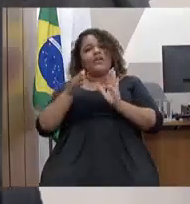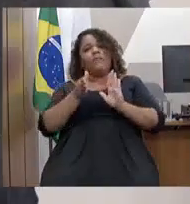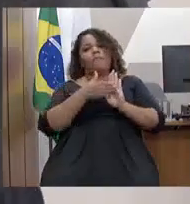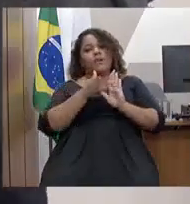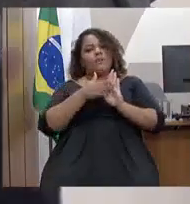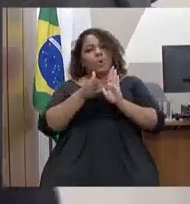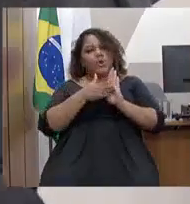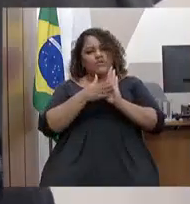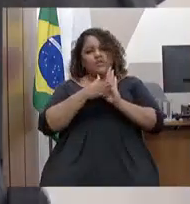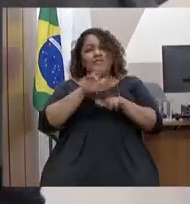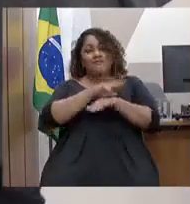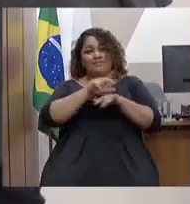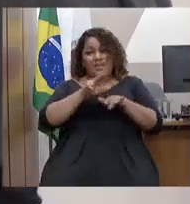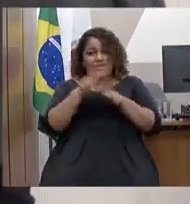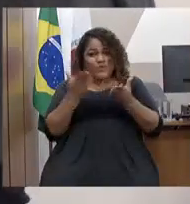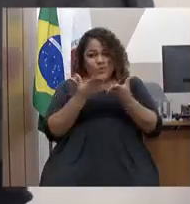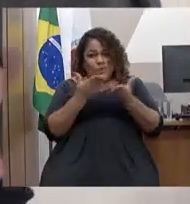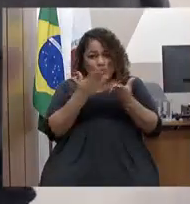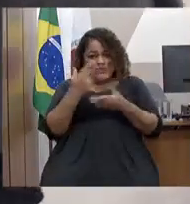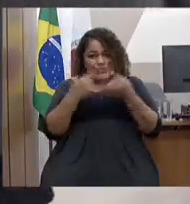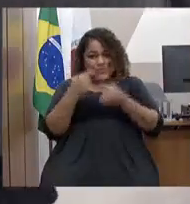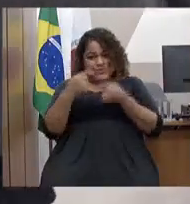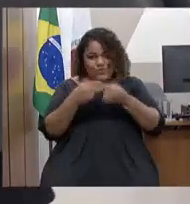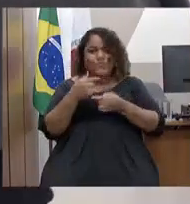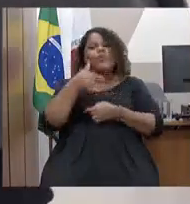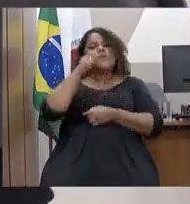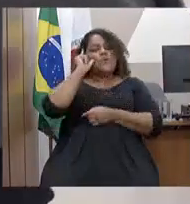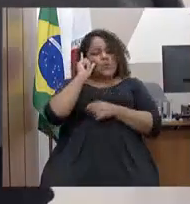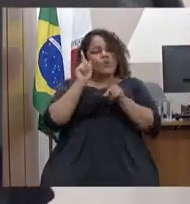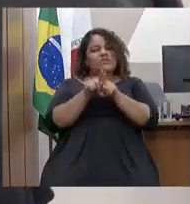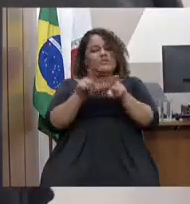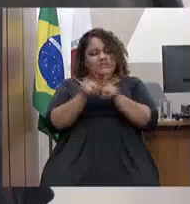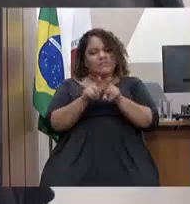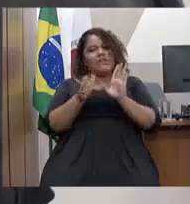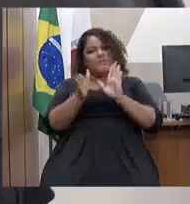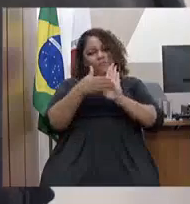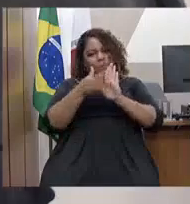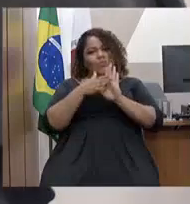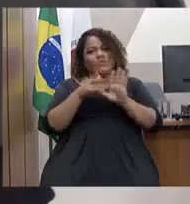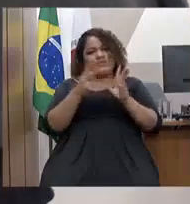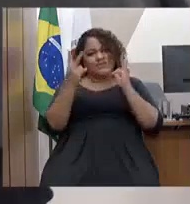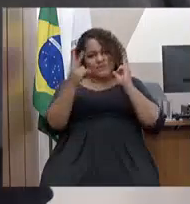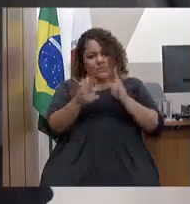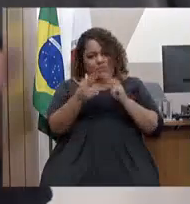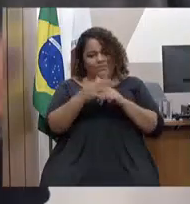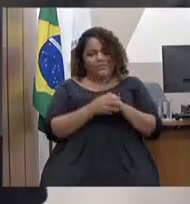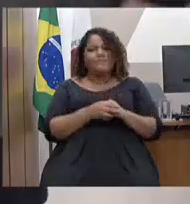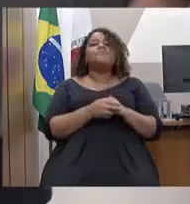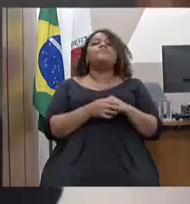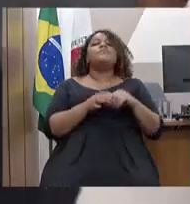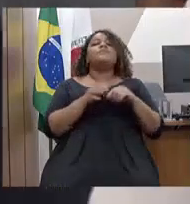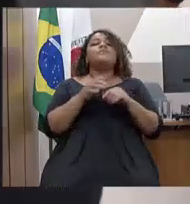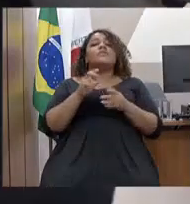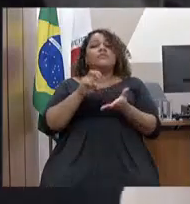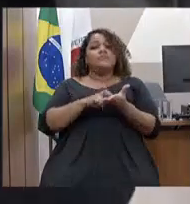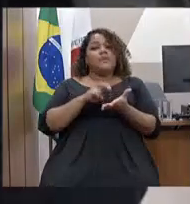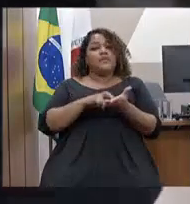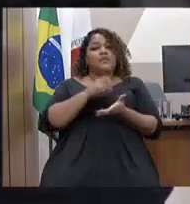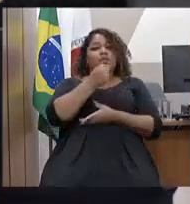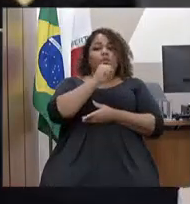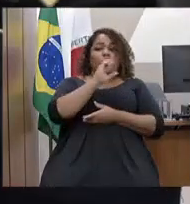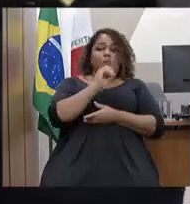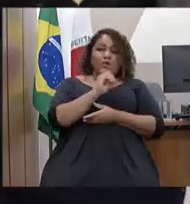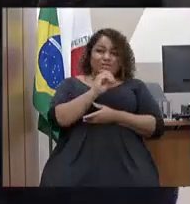foram colocadas aqui também foram colocadas ontem nessa discussão nós tivemos aqui na parte da manhã mais de 80 presentes 15